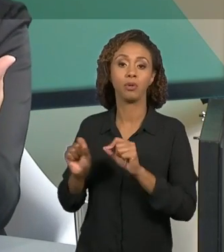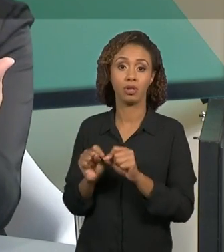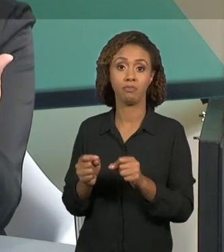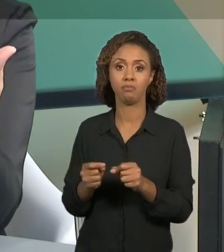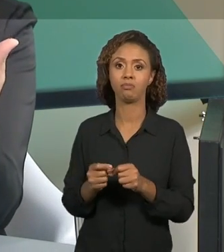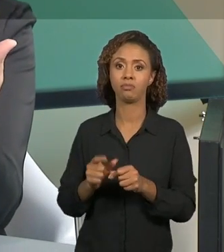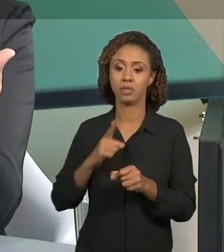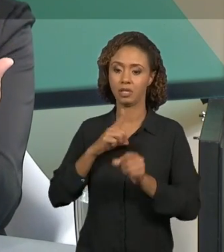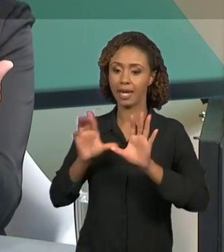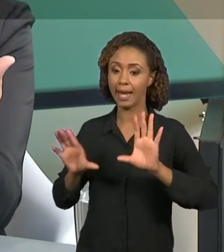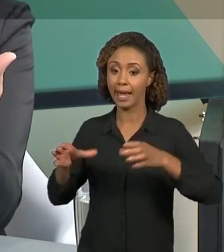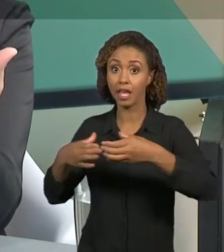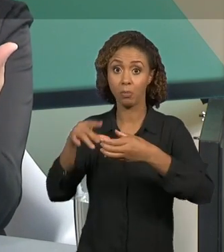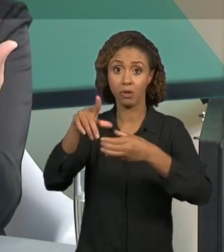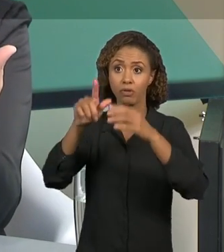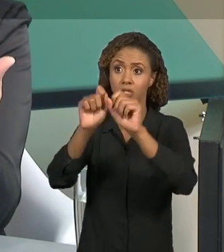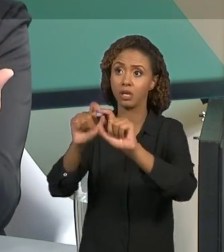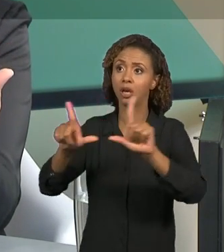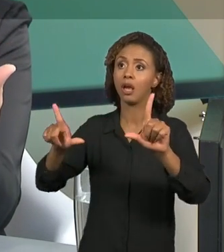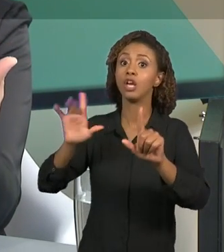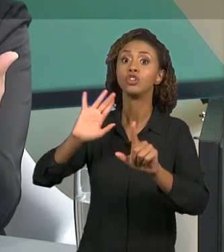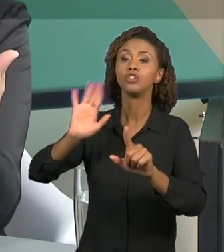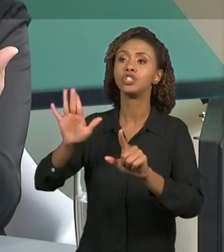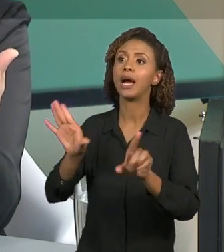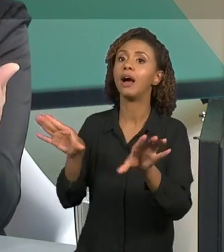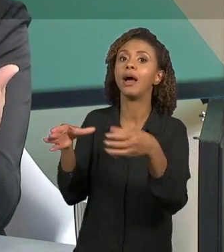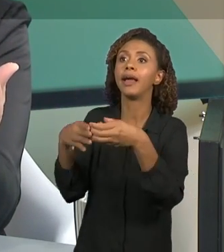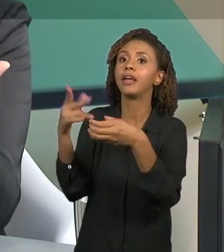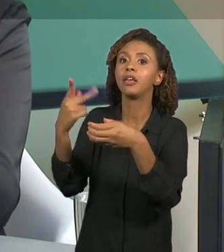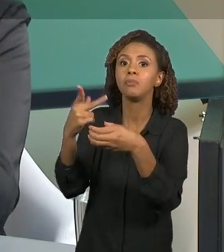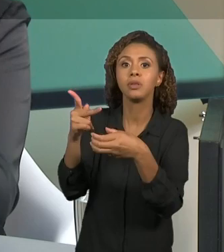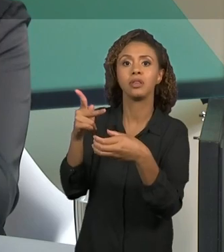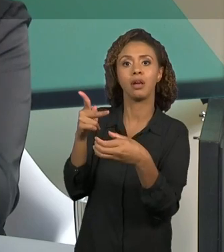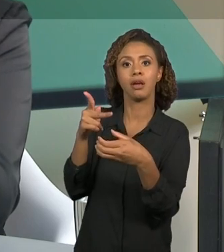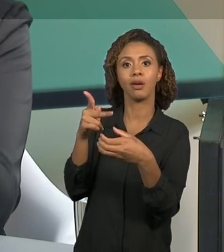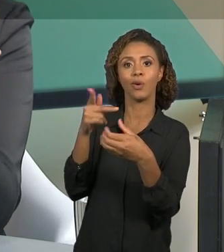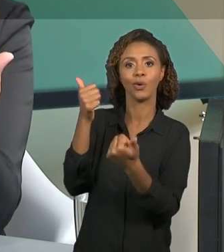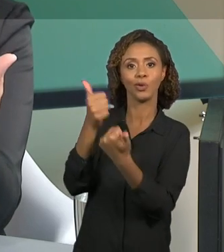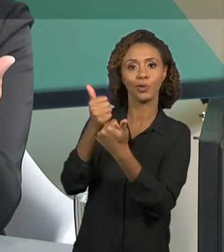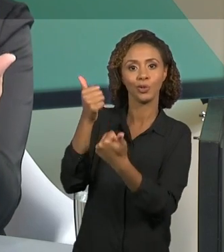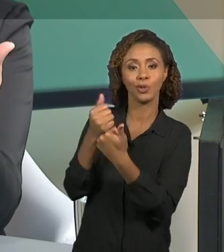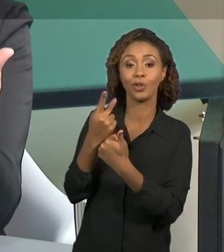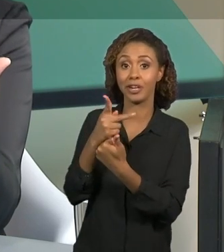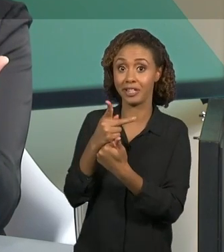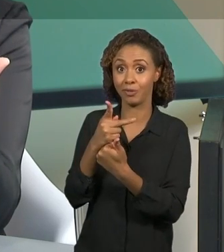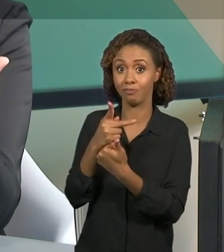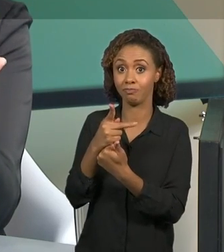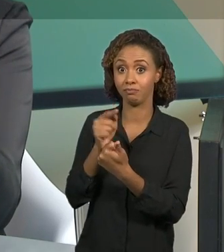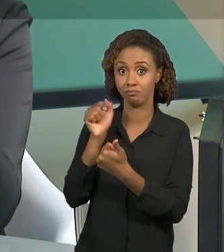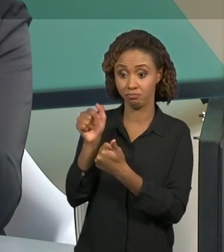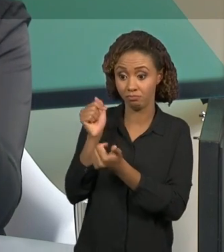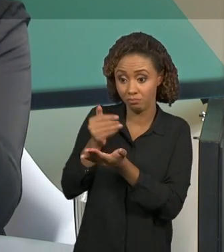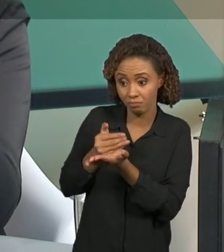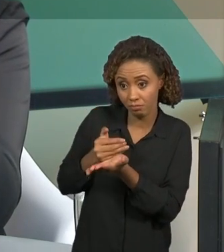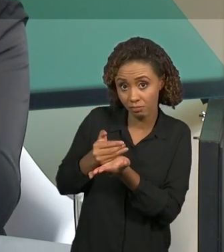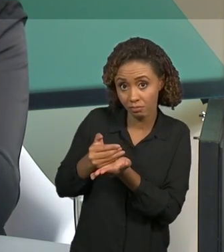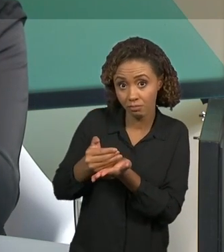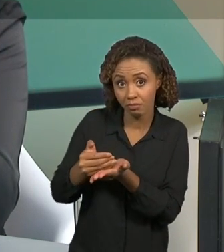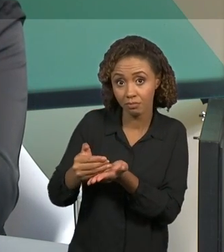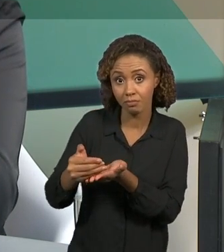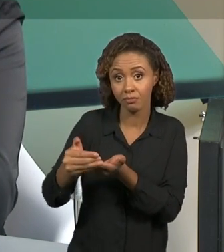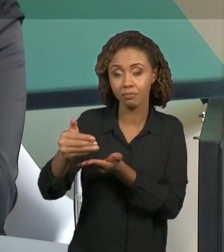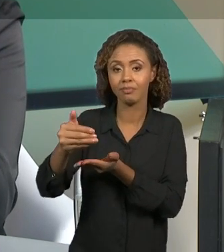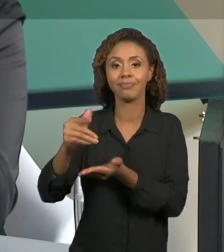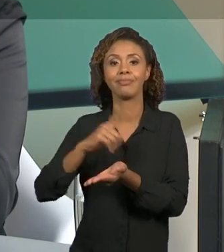vai entrar você já vai ter contato com a sua equipe e com o seu tutor estamos nos primeiros momentos e a partir daí nós